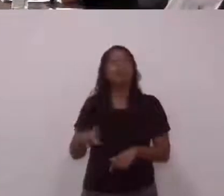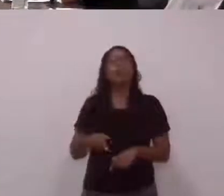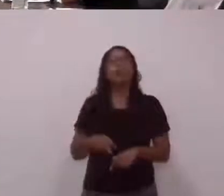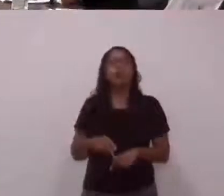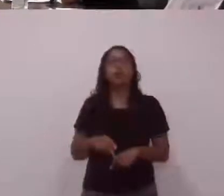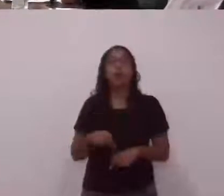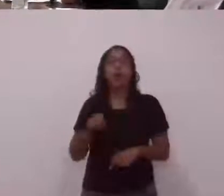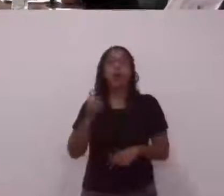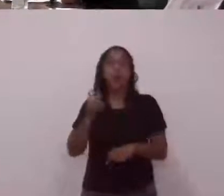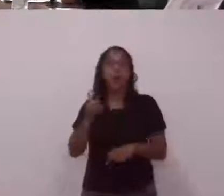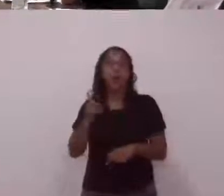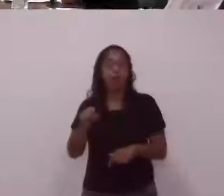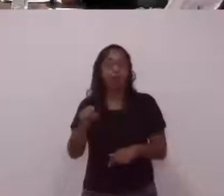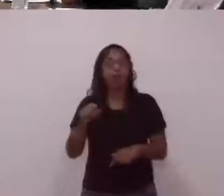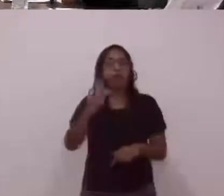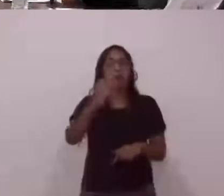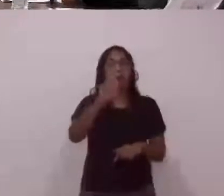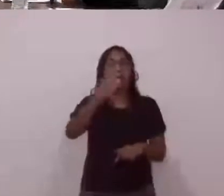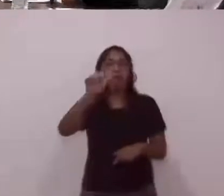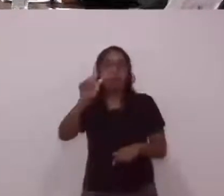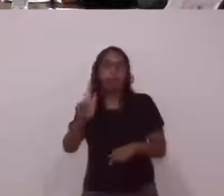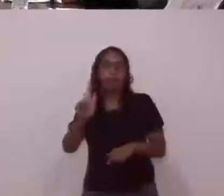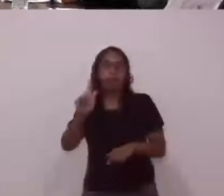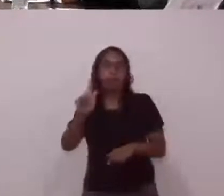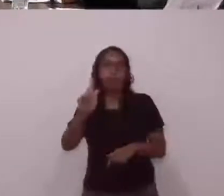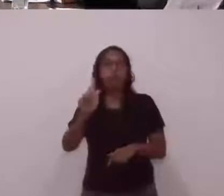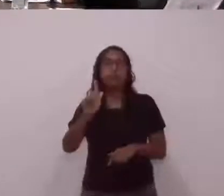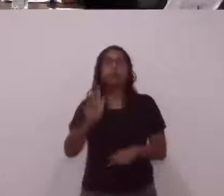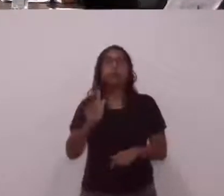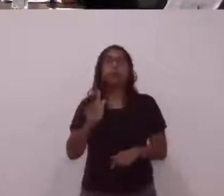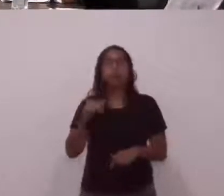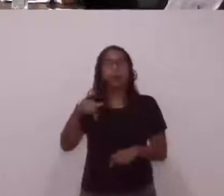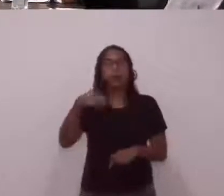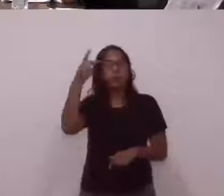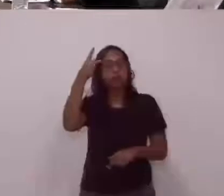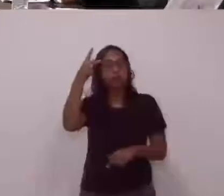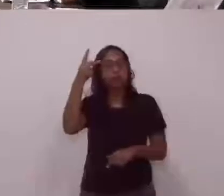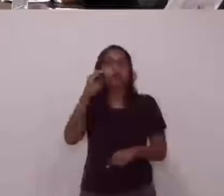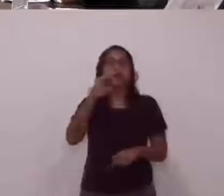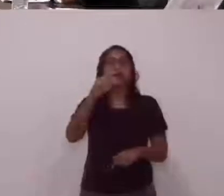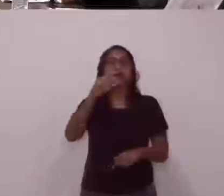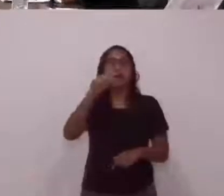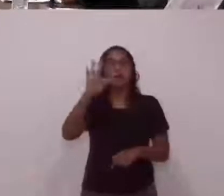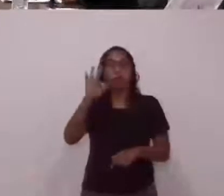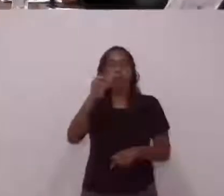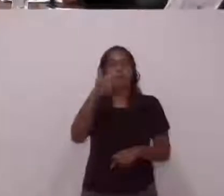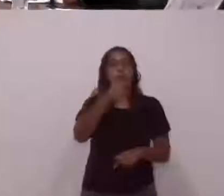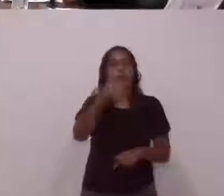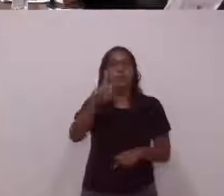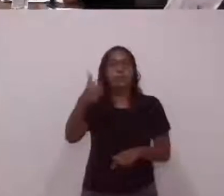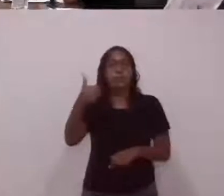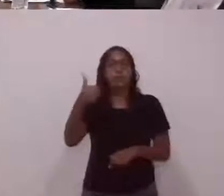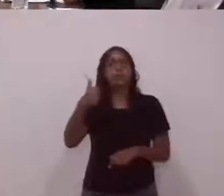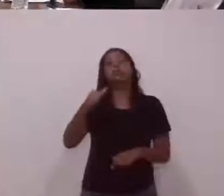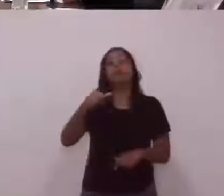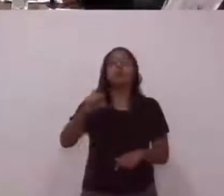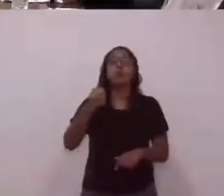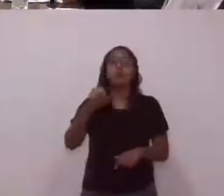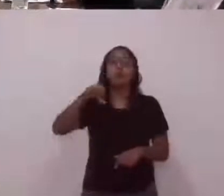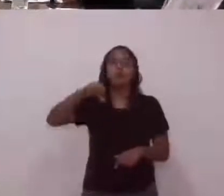917, 118, barra 2, São Paulo, CPF, 111, 894,